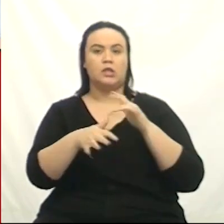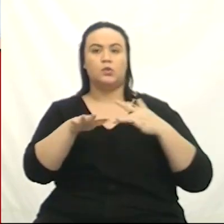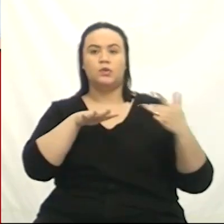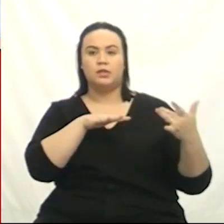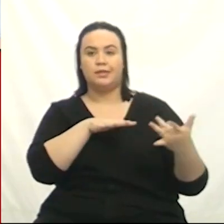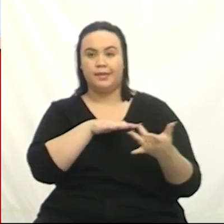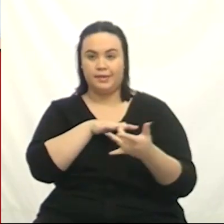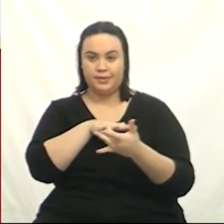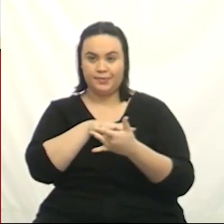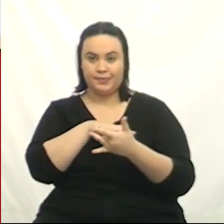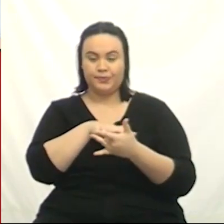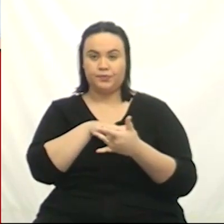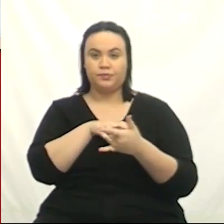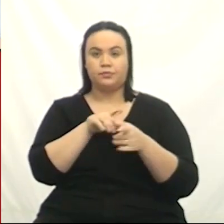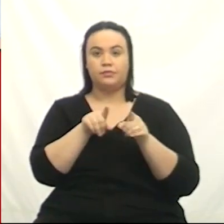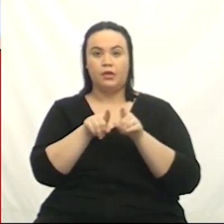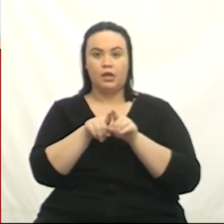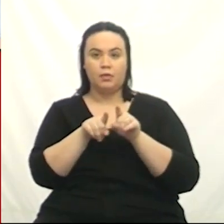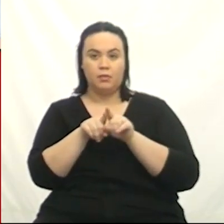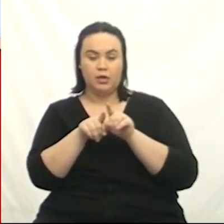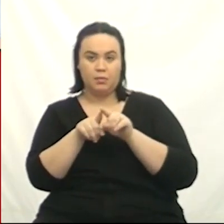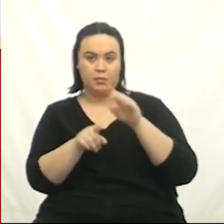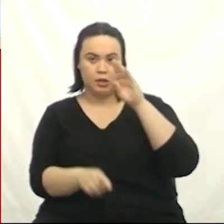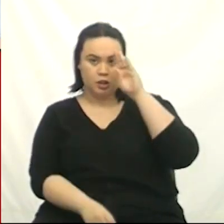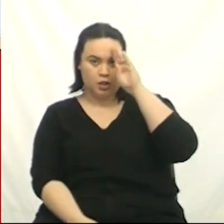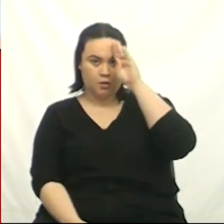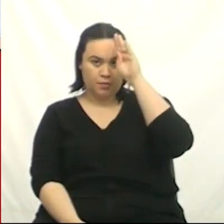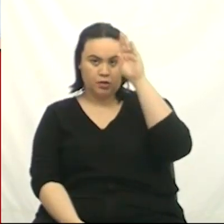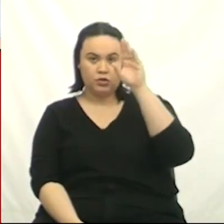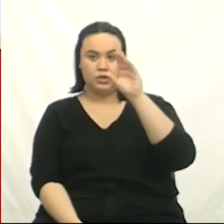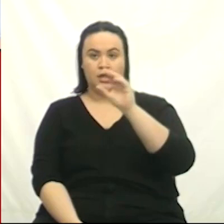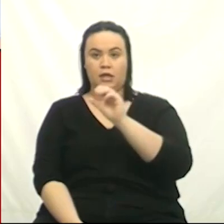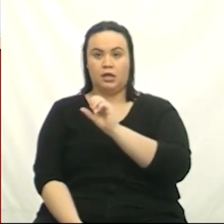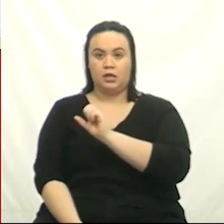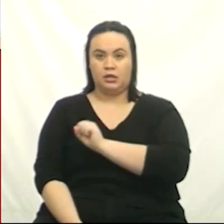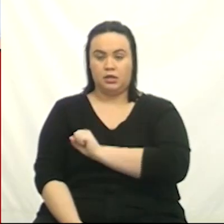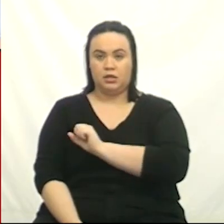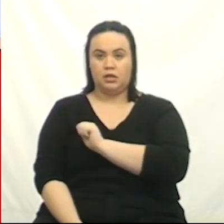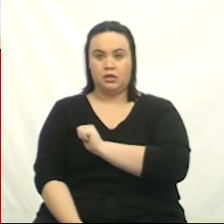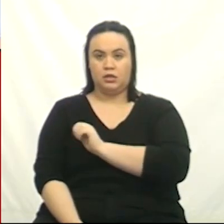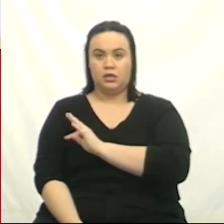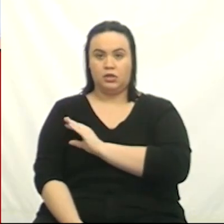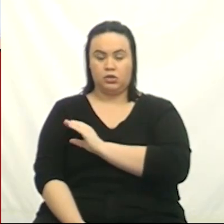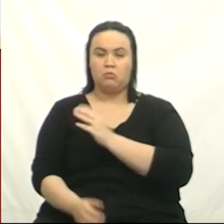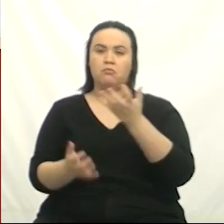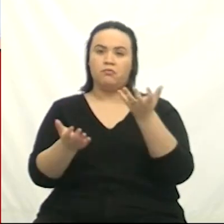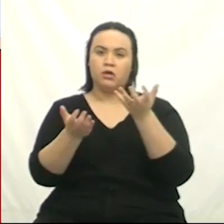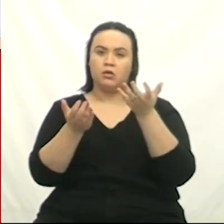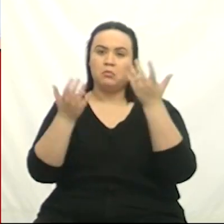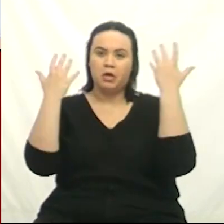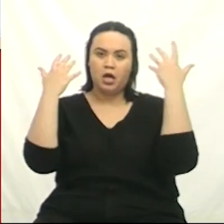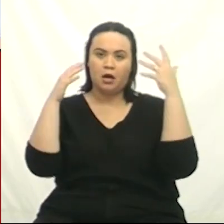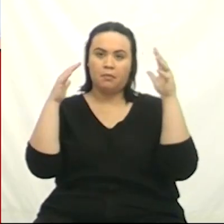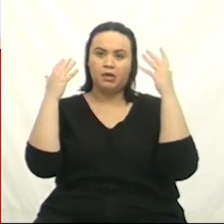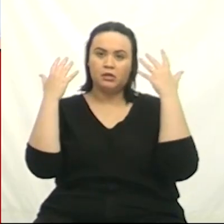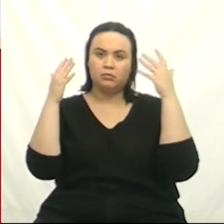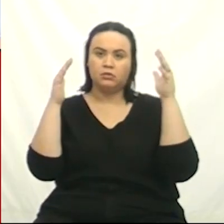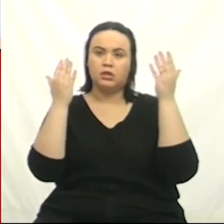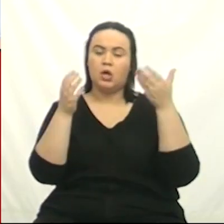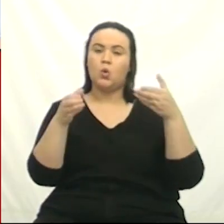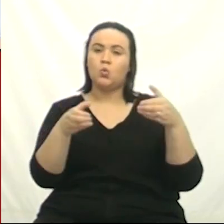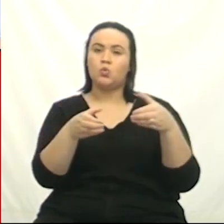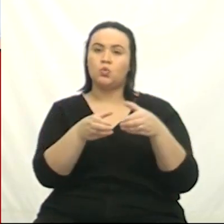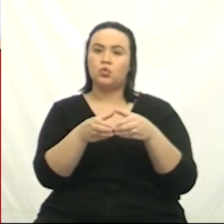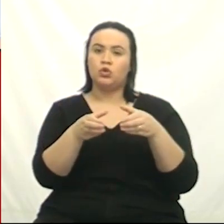da Câmara de Vereadores e, principalmente, pelo pessoal da Sática que está aqui. Eu venho aqui parabenizar toda a